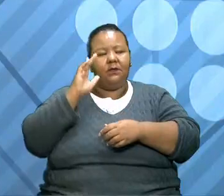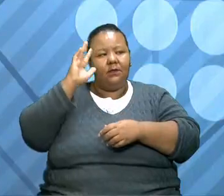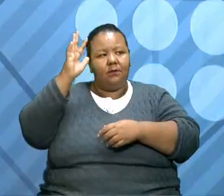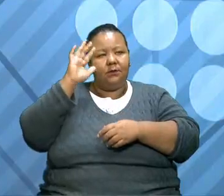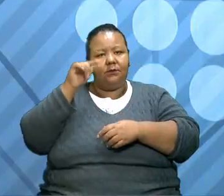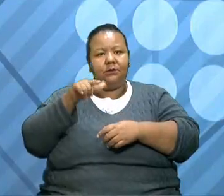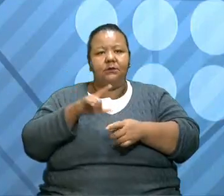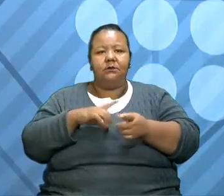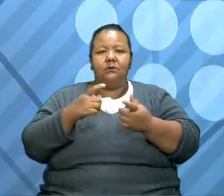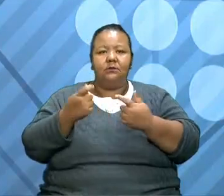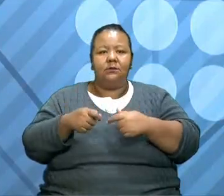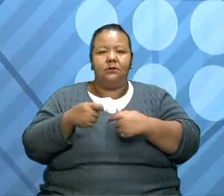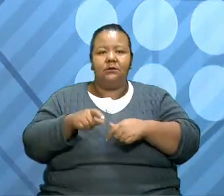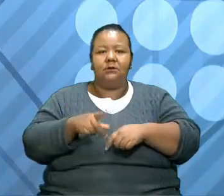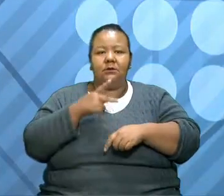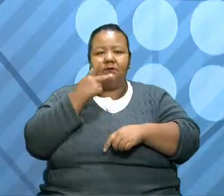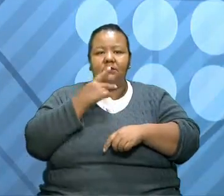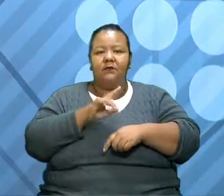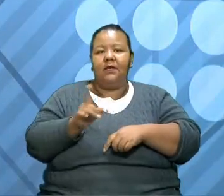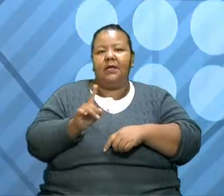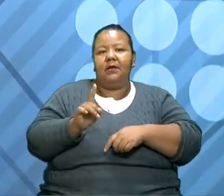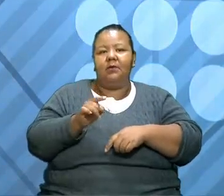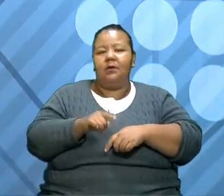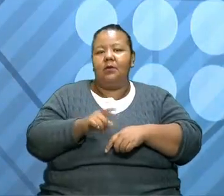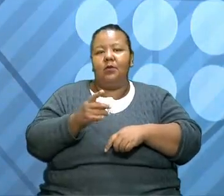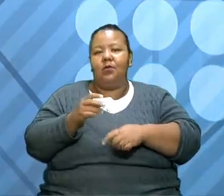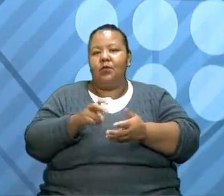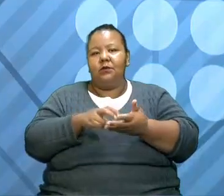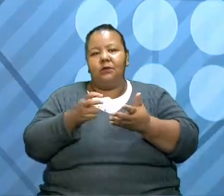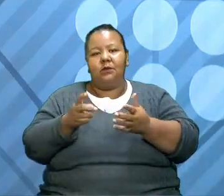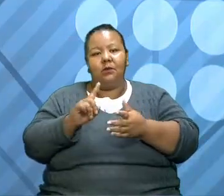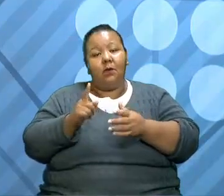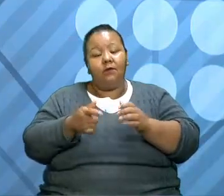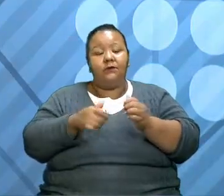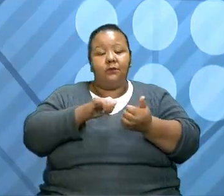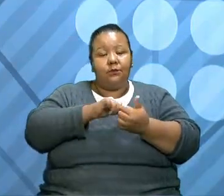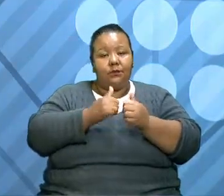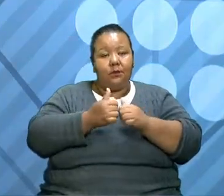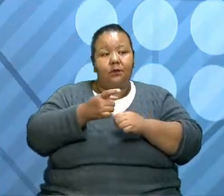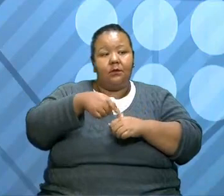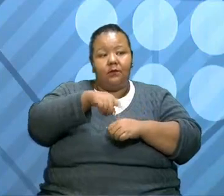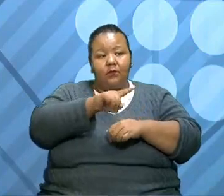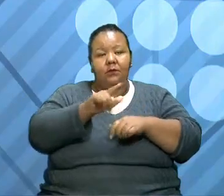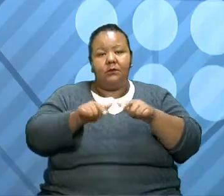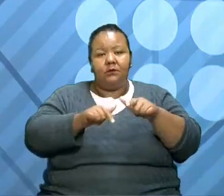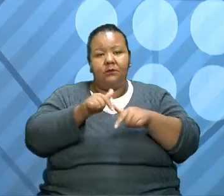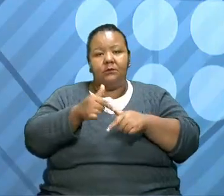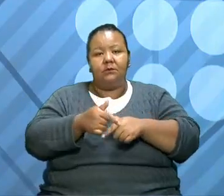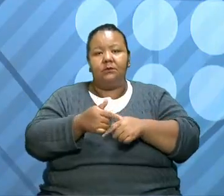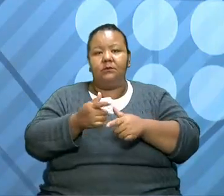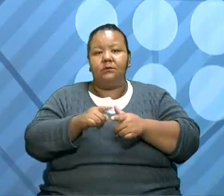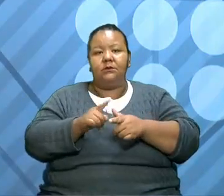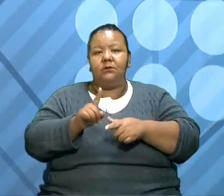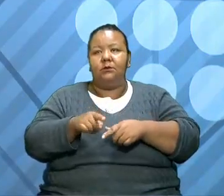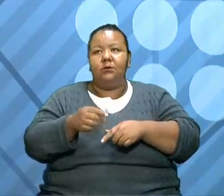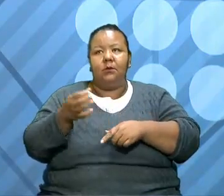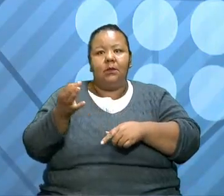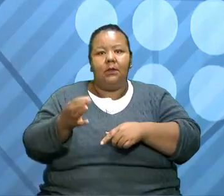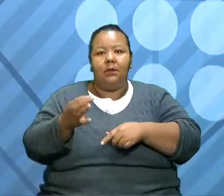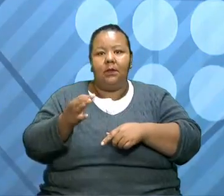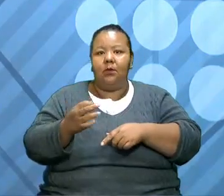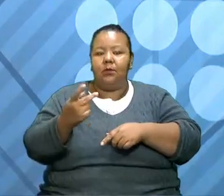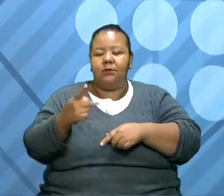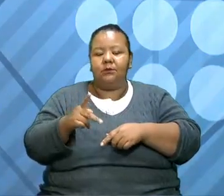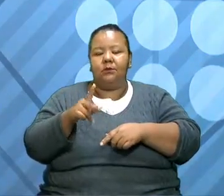você precisava. Você vai falar, não, ah, é muito cedo. Você vai se ajustar e vai trabalhar, mesmo que não seja o ideal para a